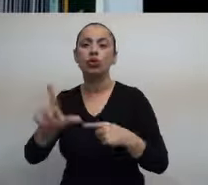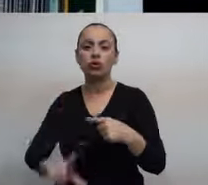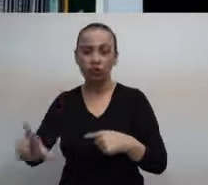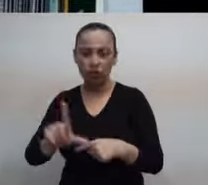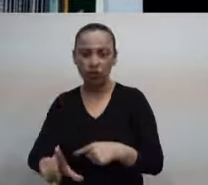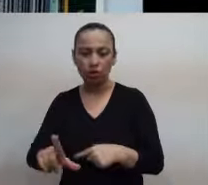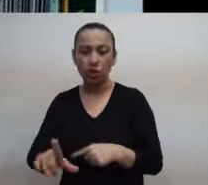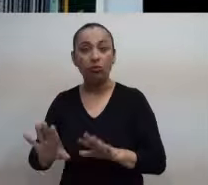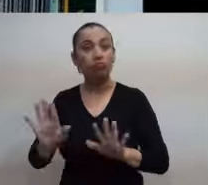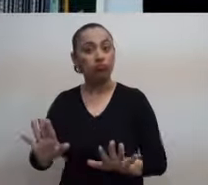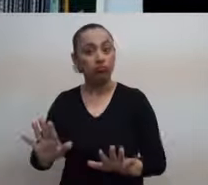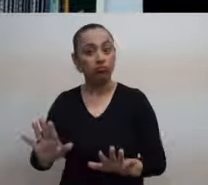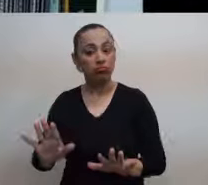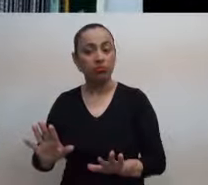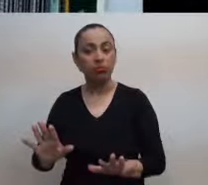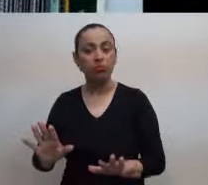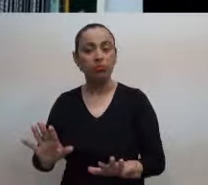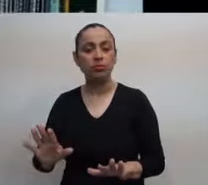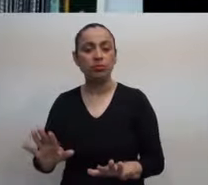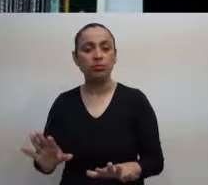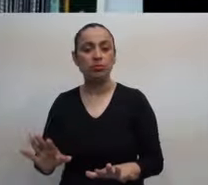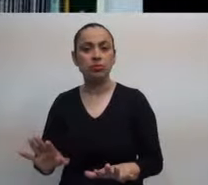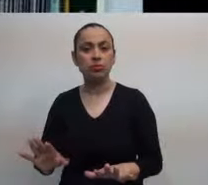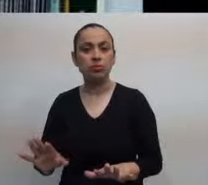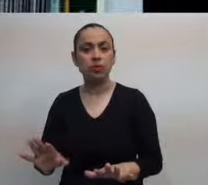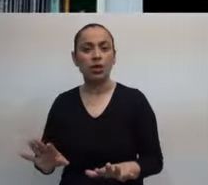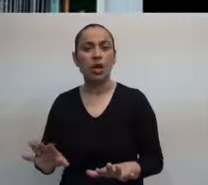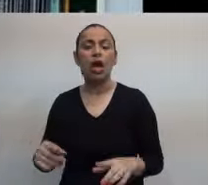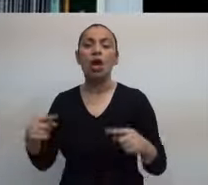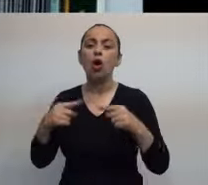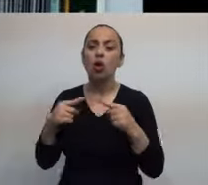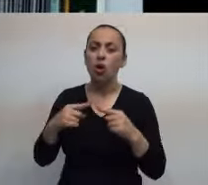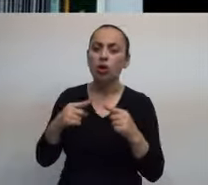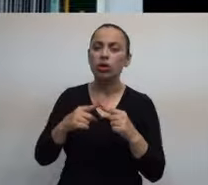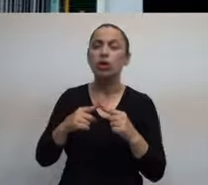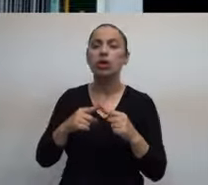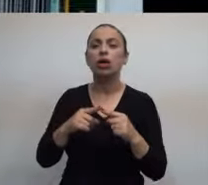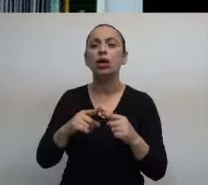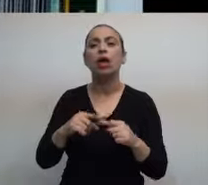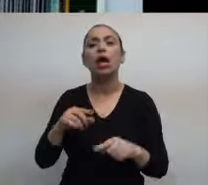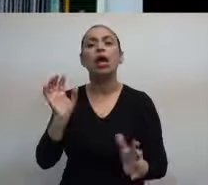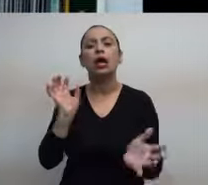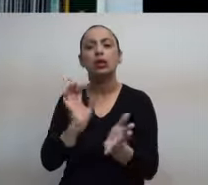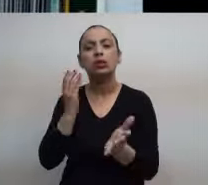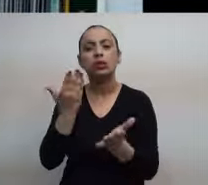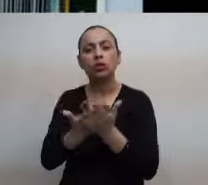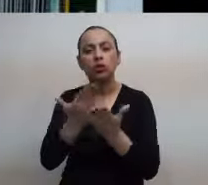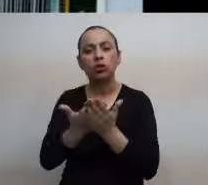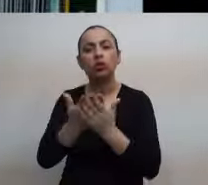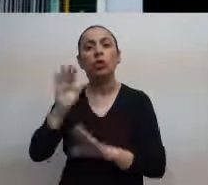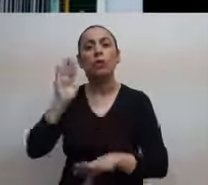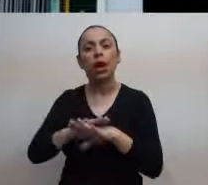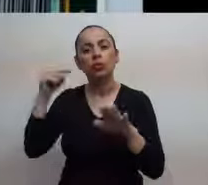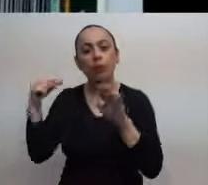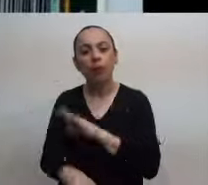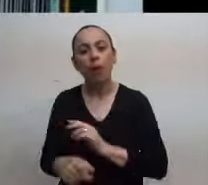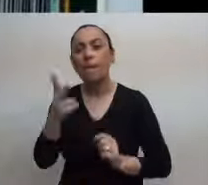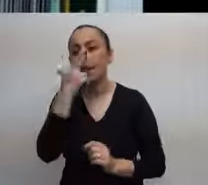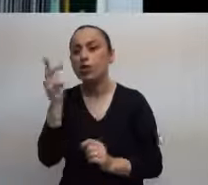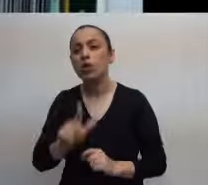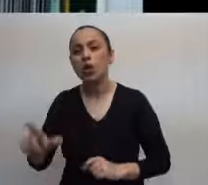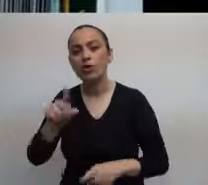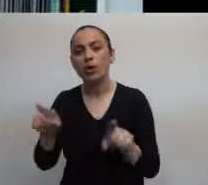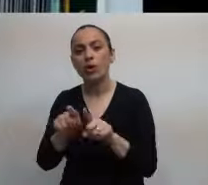lógica. Entretanto, em concordância com os estudos mais profundos, parece lógico